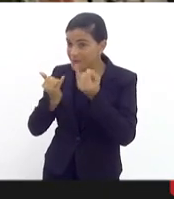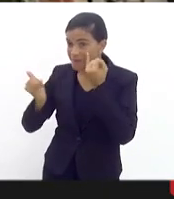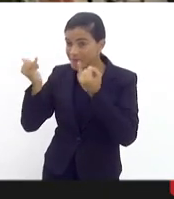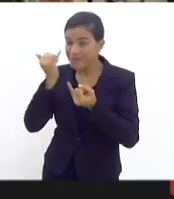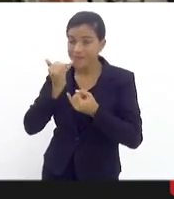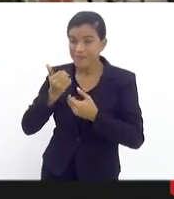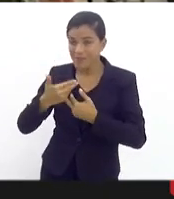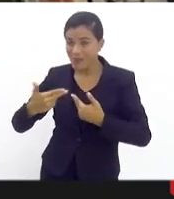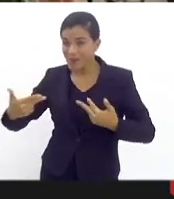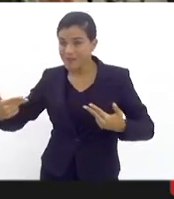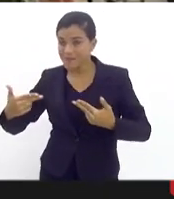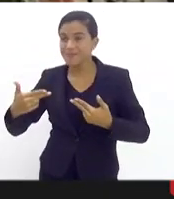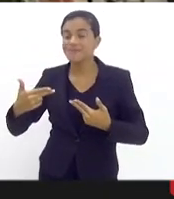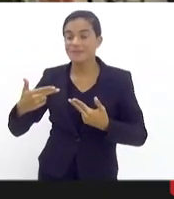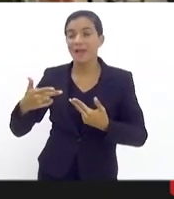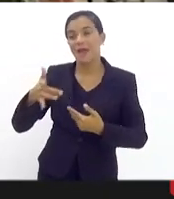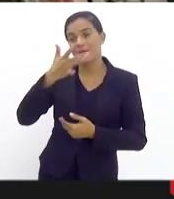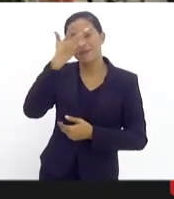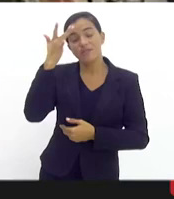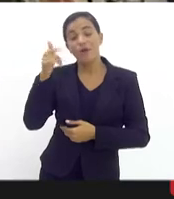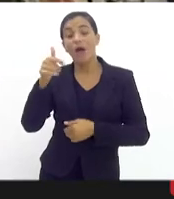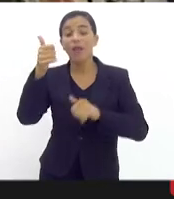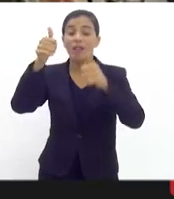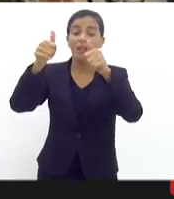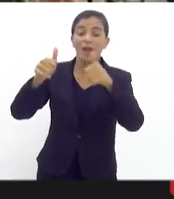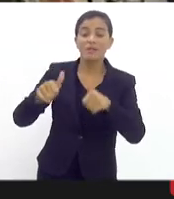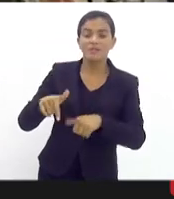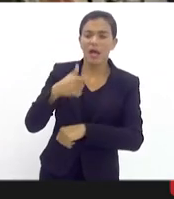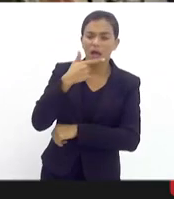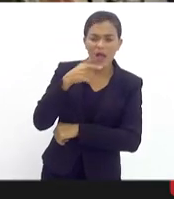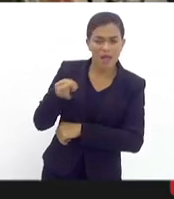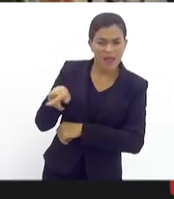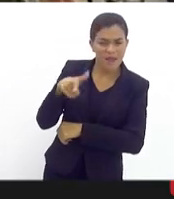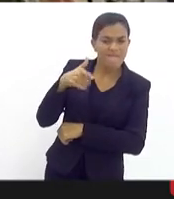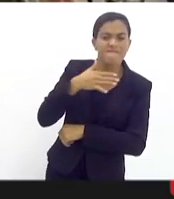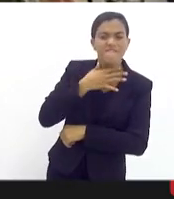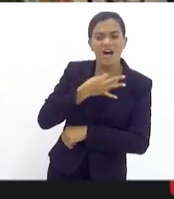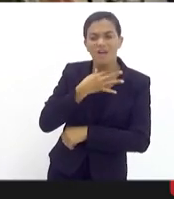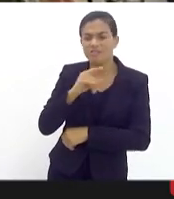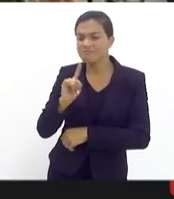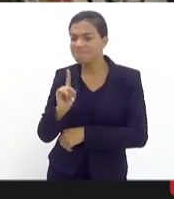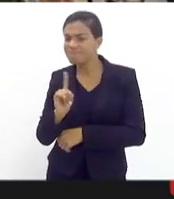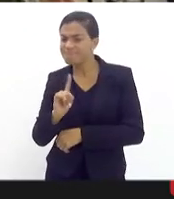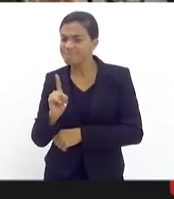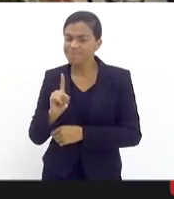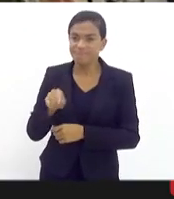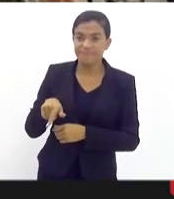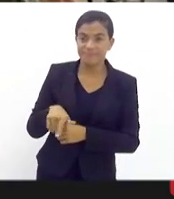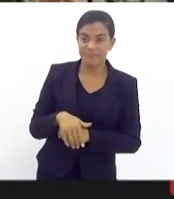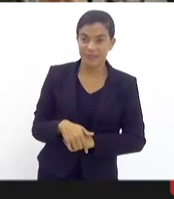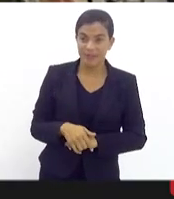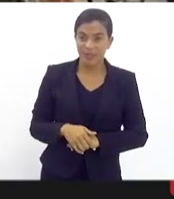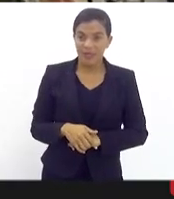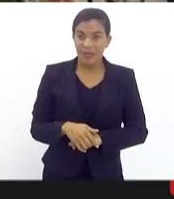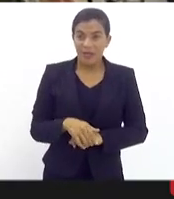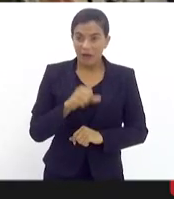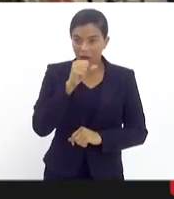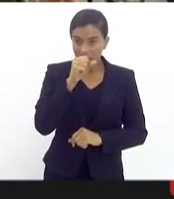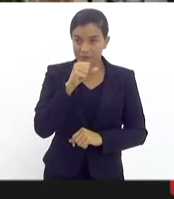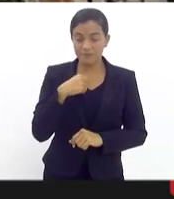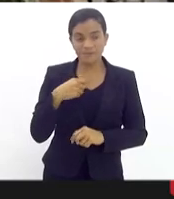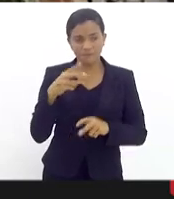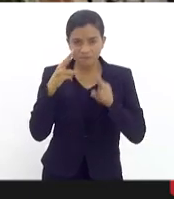reuniam em conjunto para analisar as notícias e determinar onde é que estava a fragilidade dela. Eu